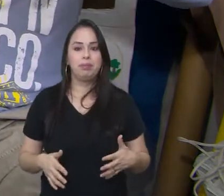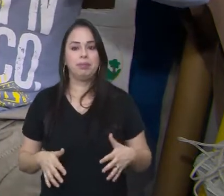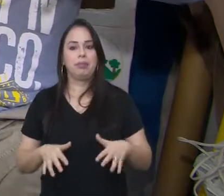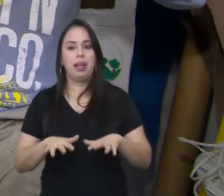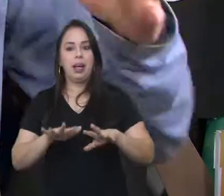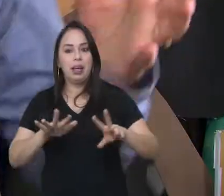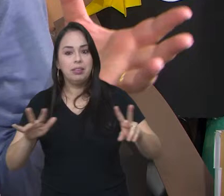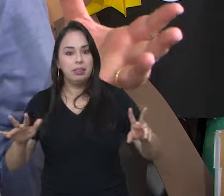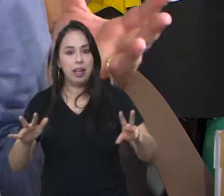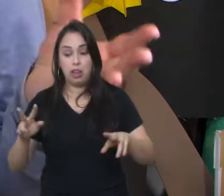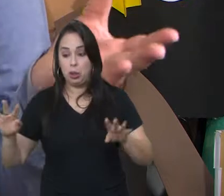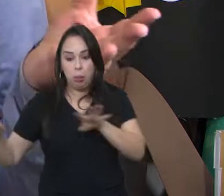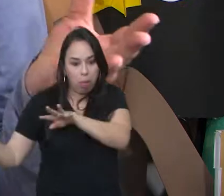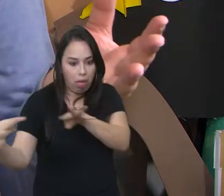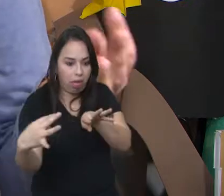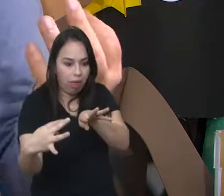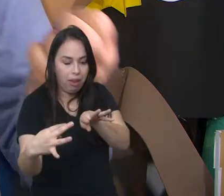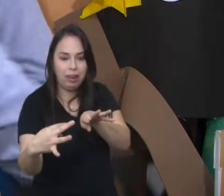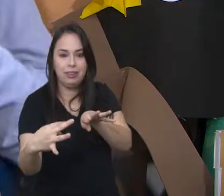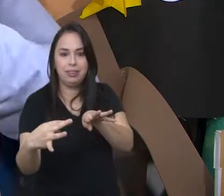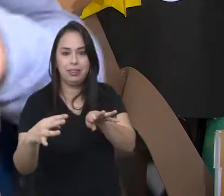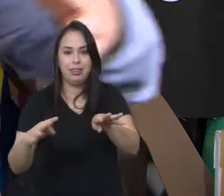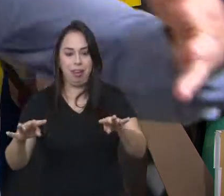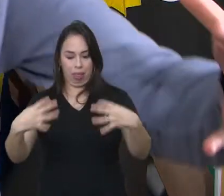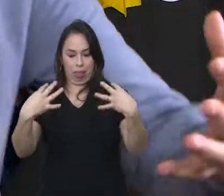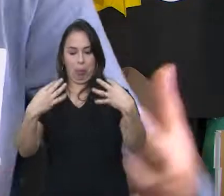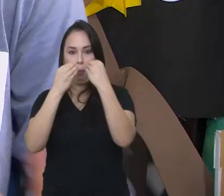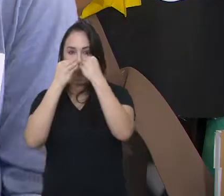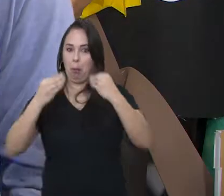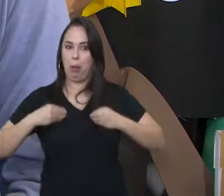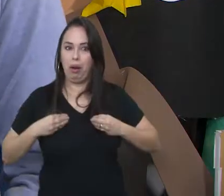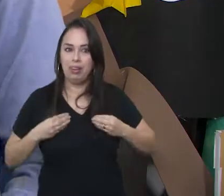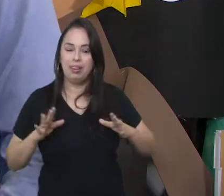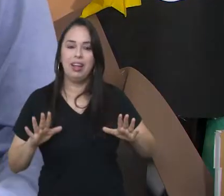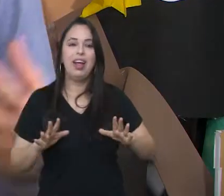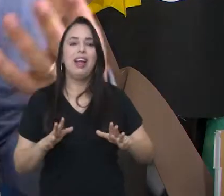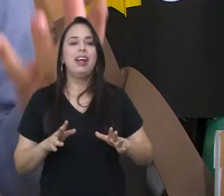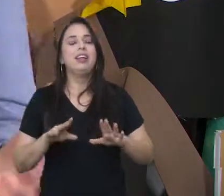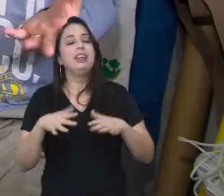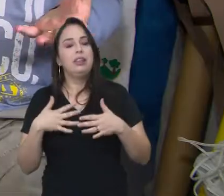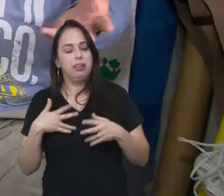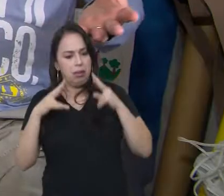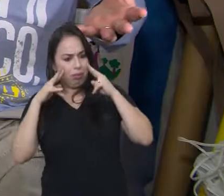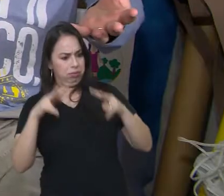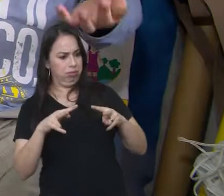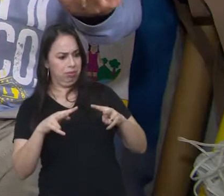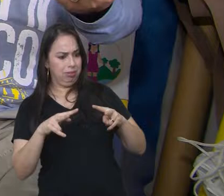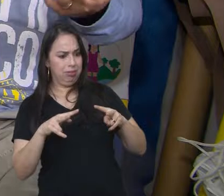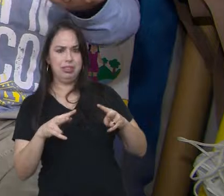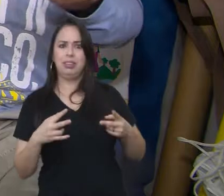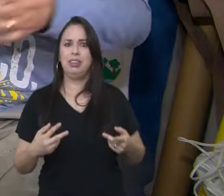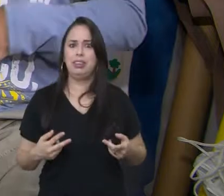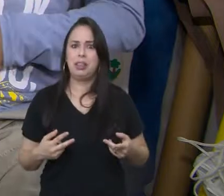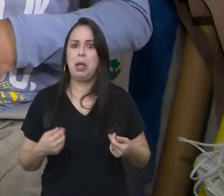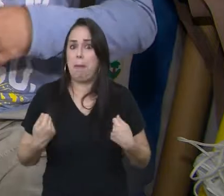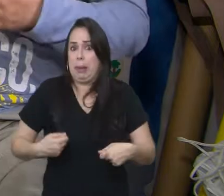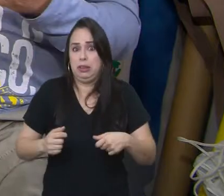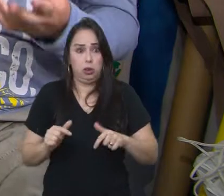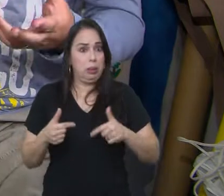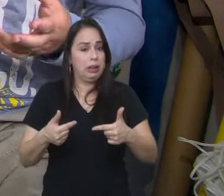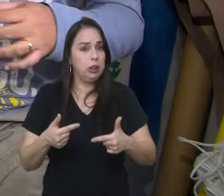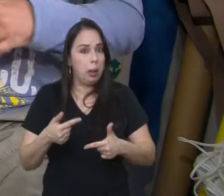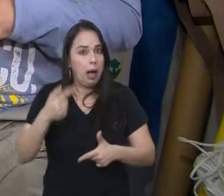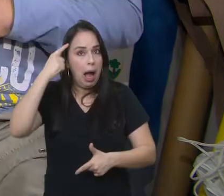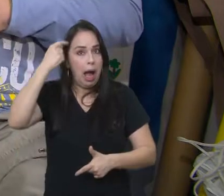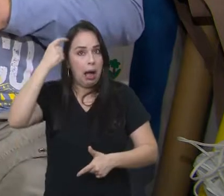roda, assim, né, pra todo mundo ver o que tava acontecendo. É igual ao ringue, né? Abre pra enxergar. Eu vendo naquele momento, eu falei assim, eu tenho que agir, tenho que